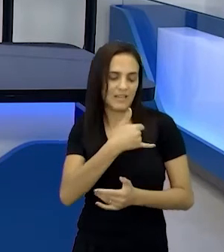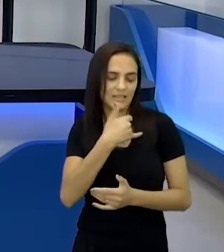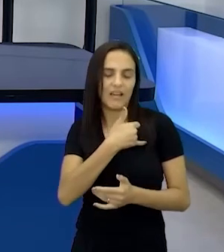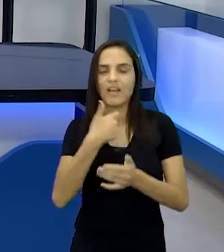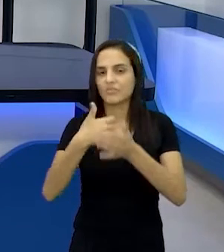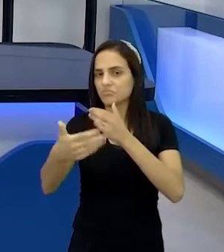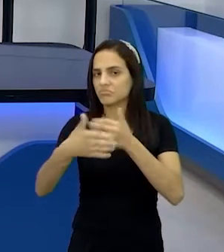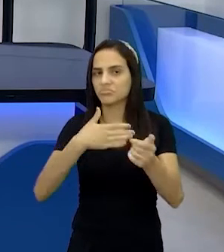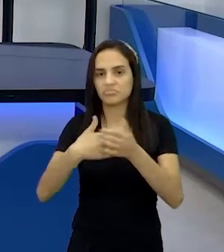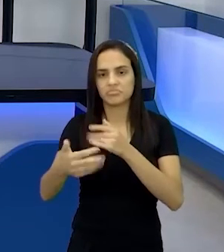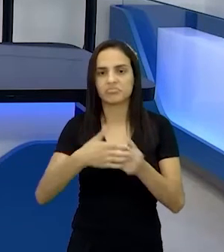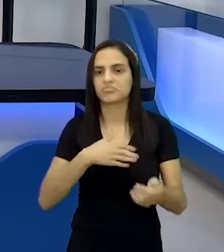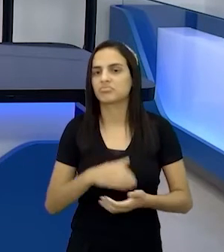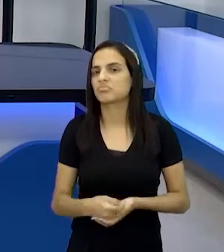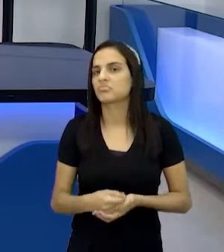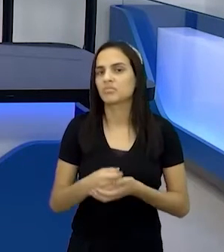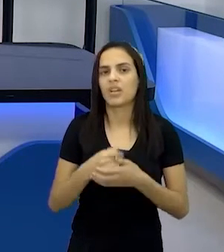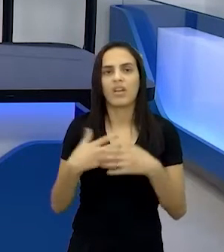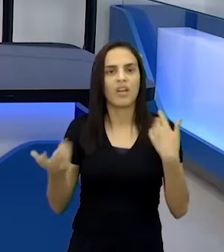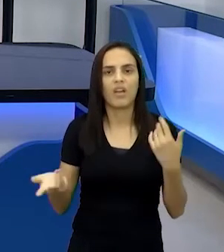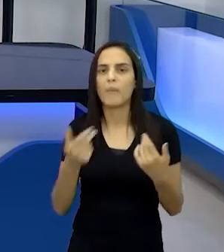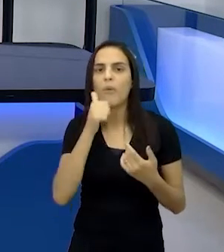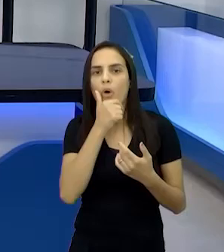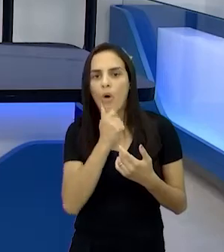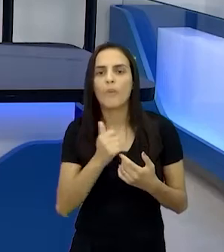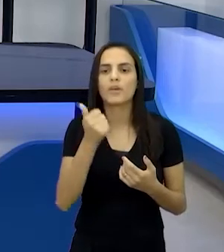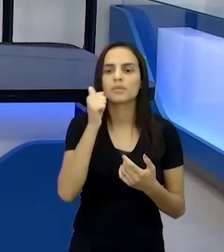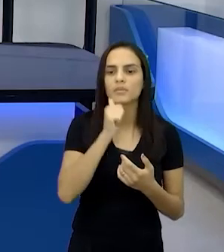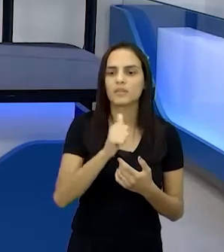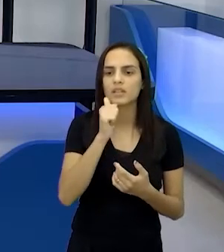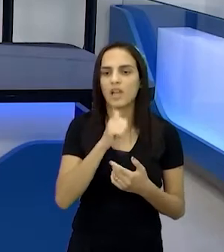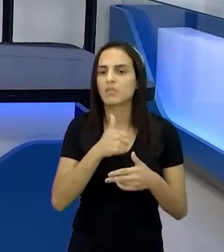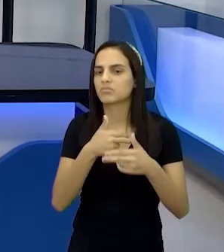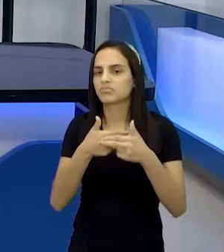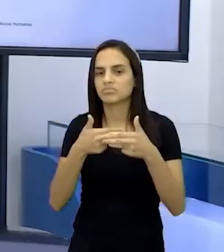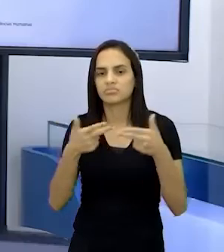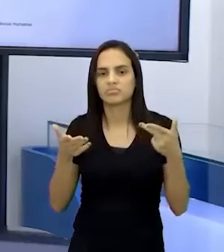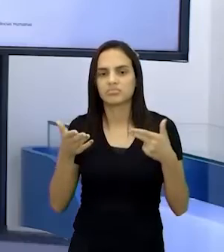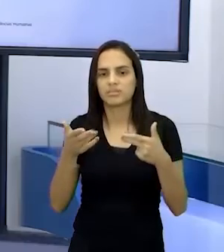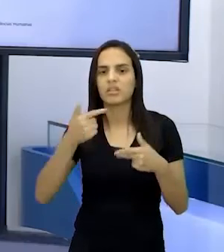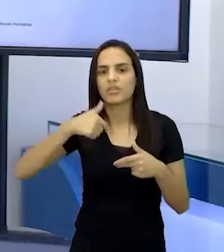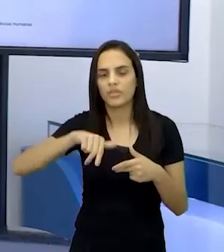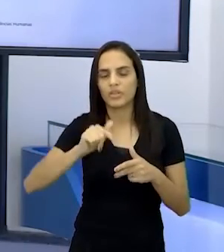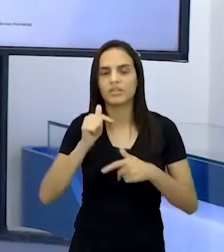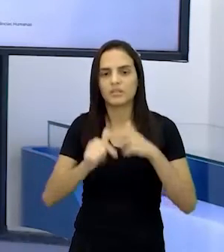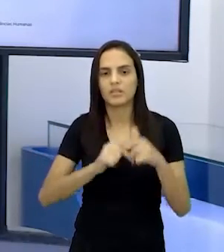não importa o sexo. Aliás, a maioria delas, as que nós iremos